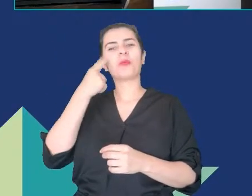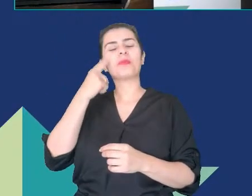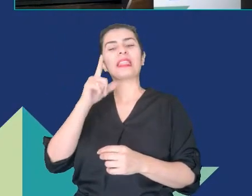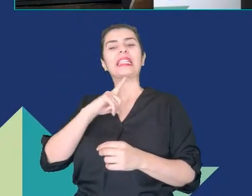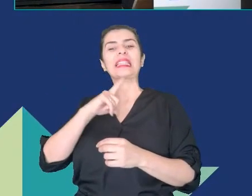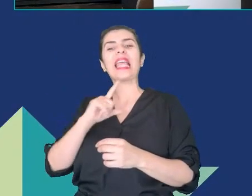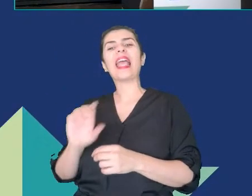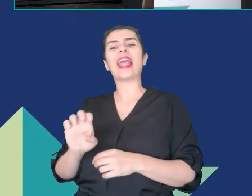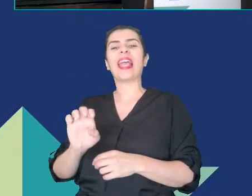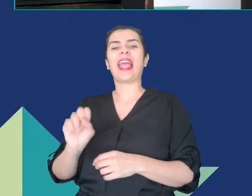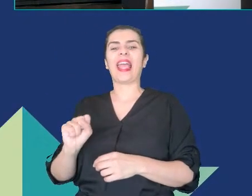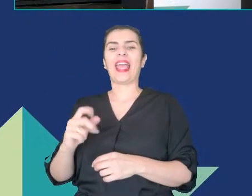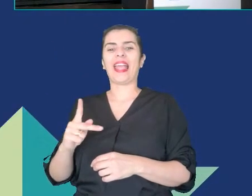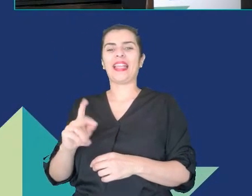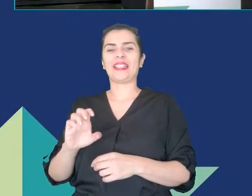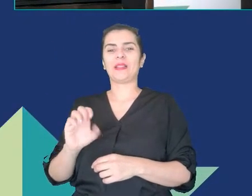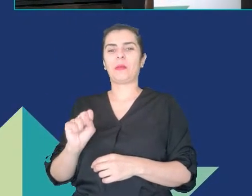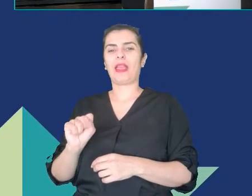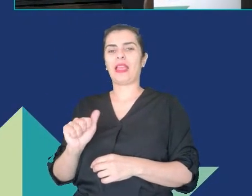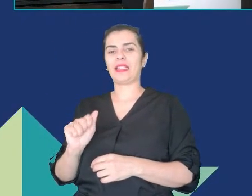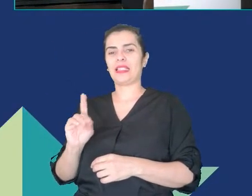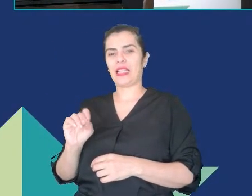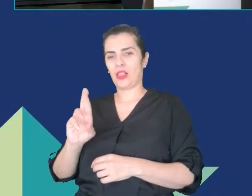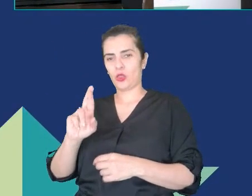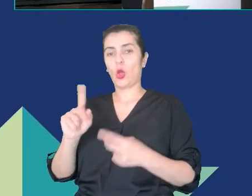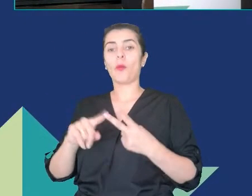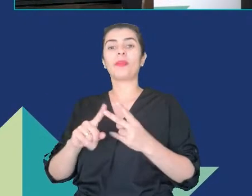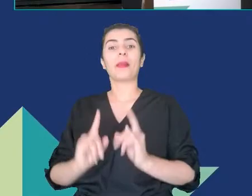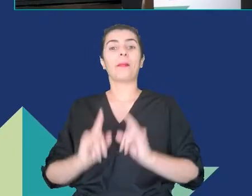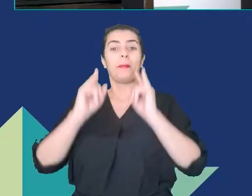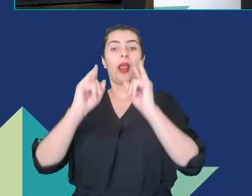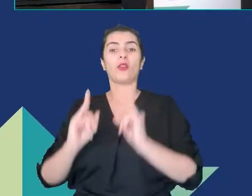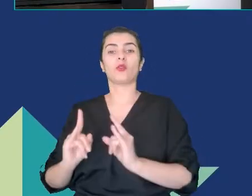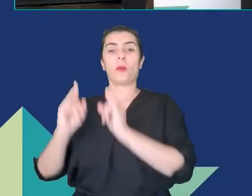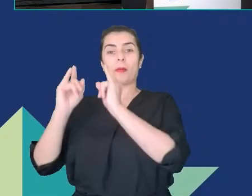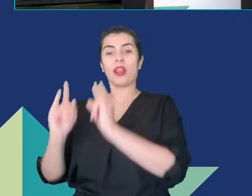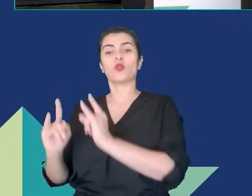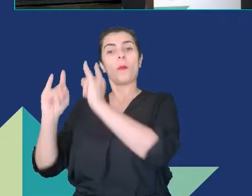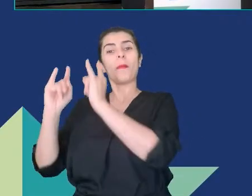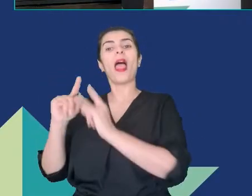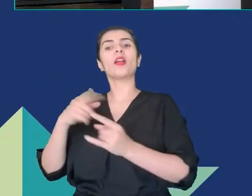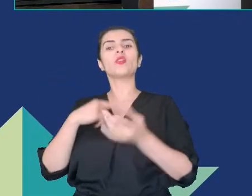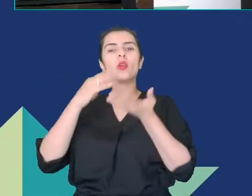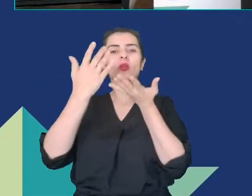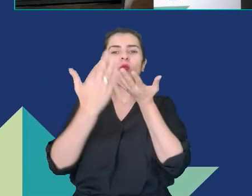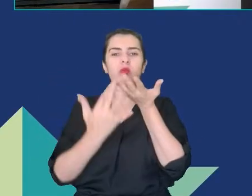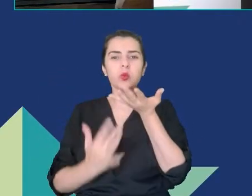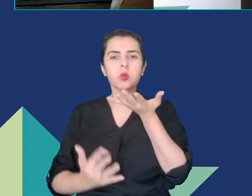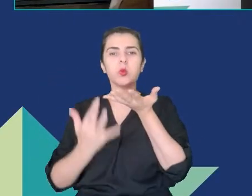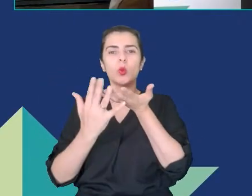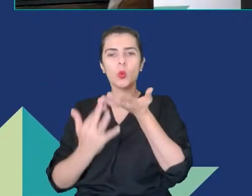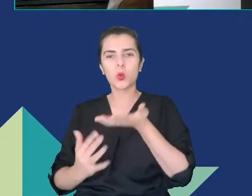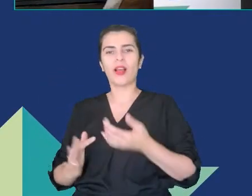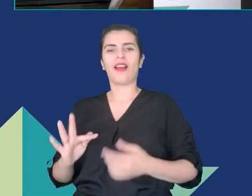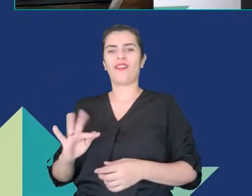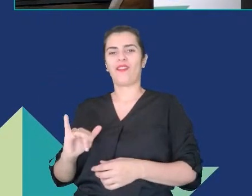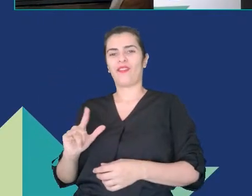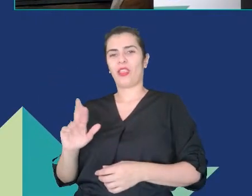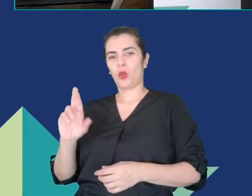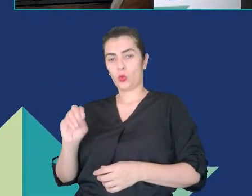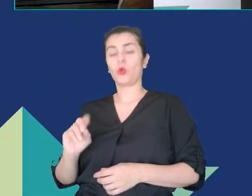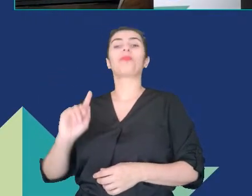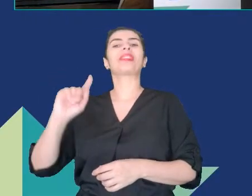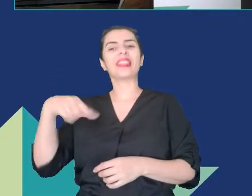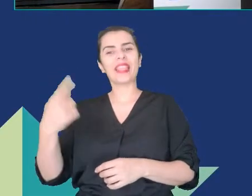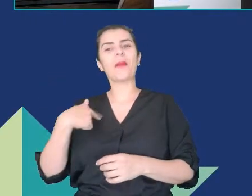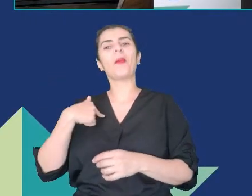aqui, os 3 prédios de filtros, né? E, no final, a pilha feijão, que é onde que a gente tem o carregamento